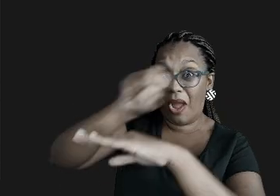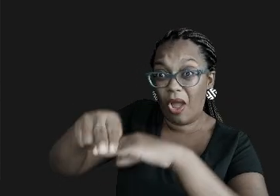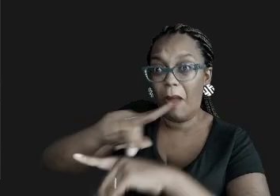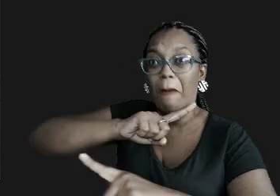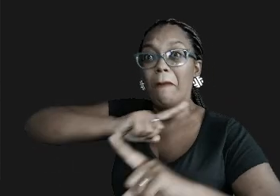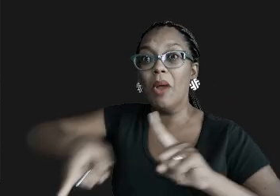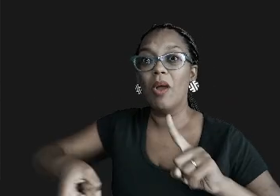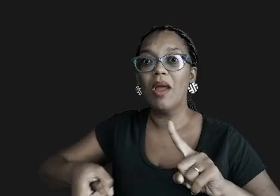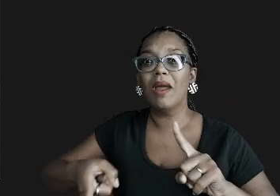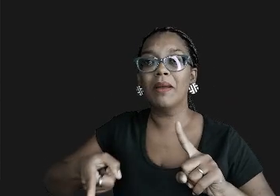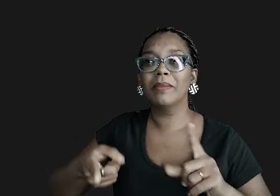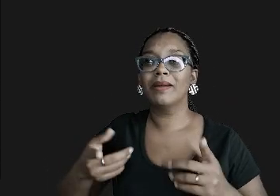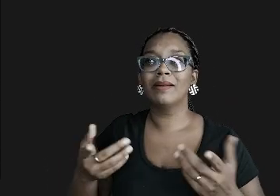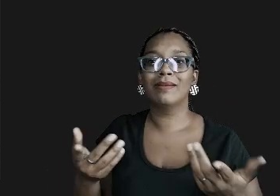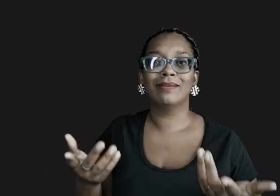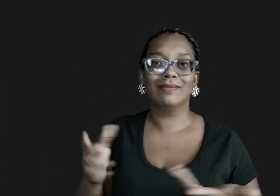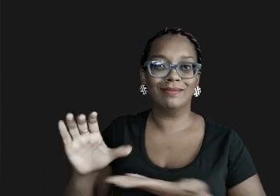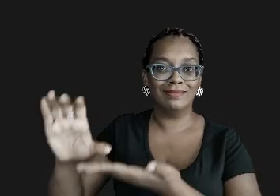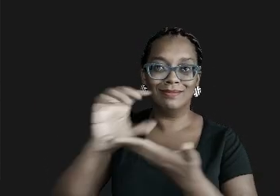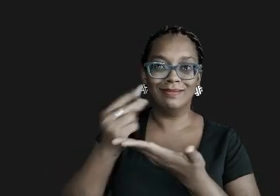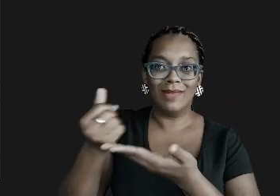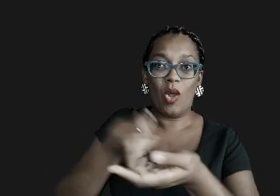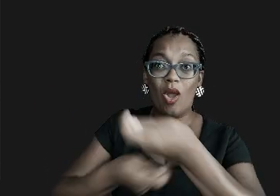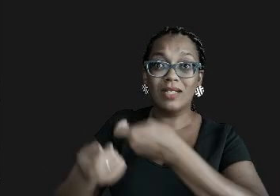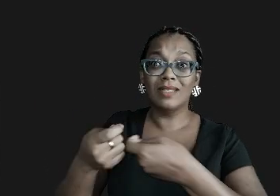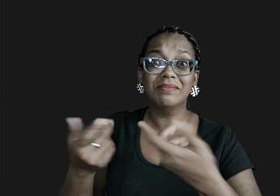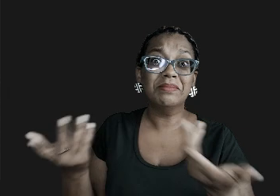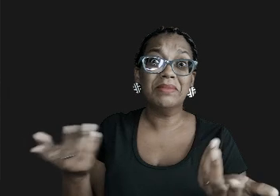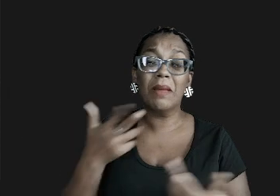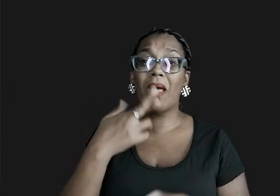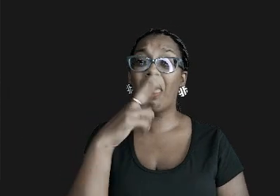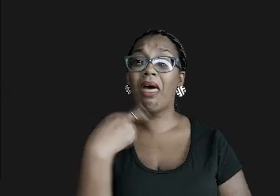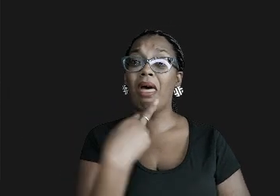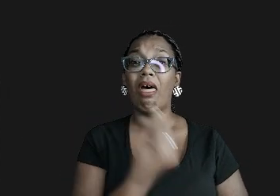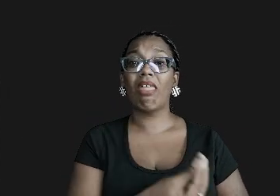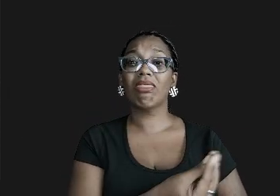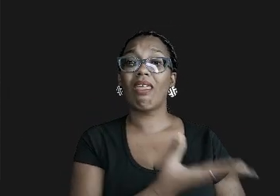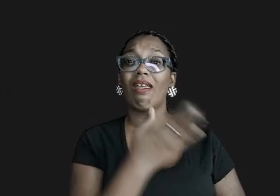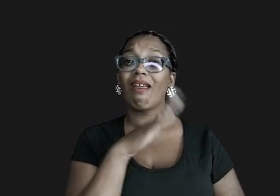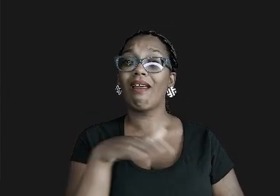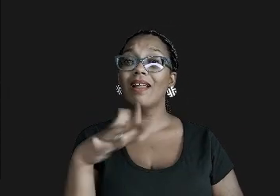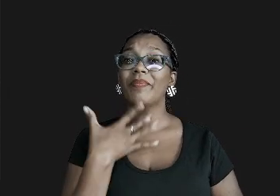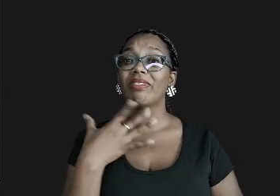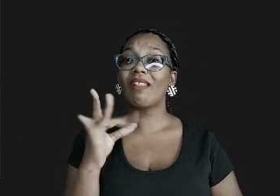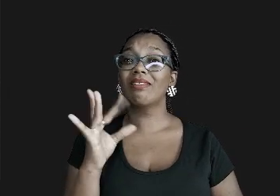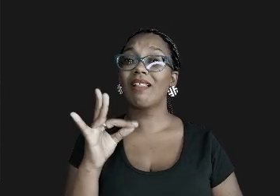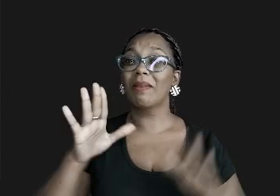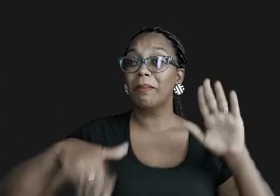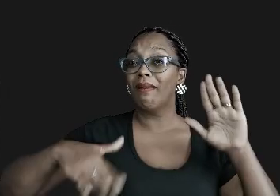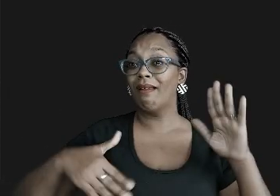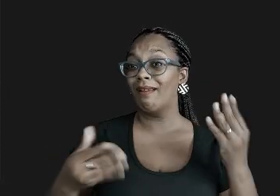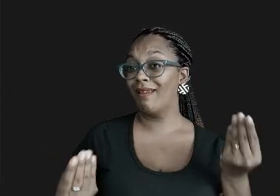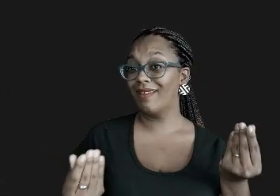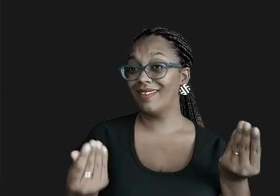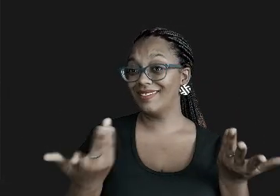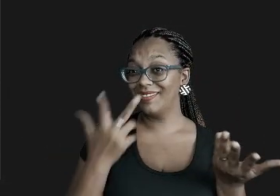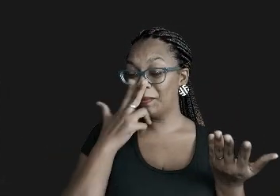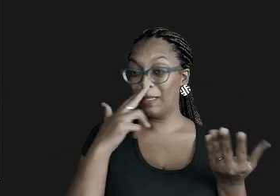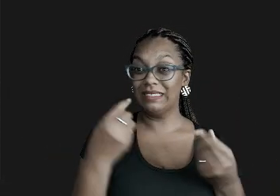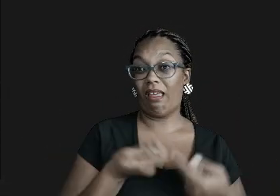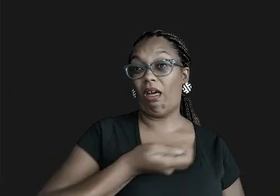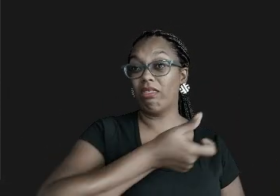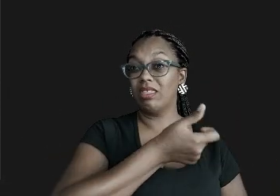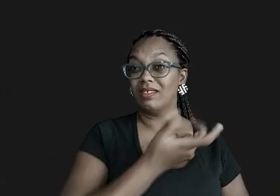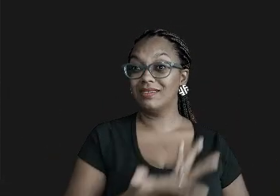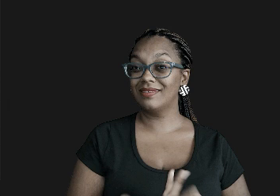mercado organizado é assim você dá um picolé para uma criança com sede na praia no final do dia entendeu então